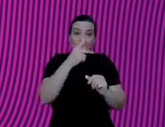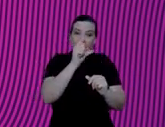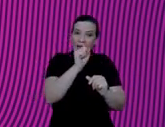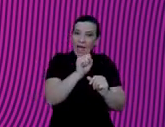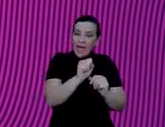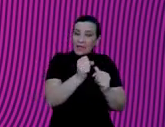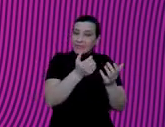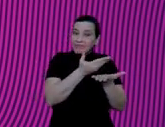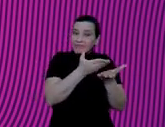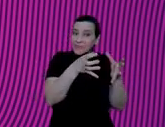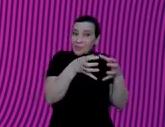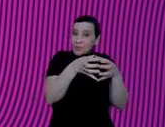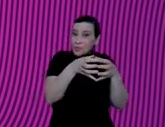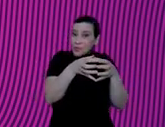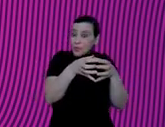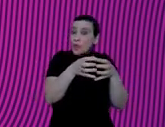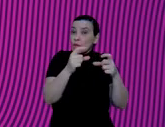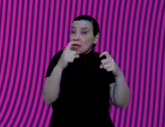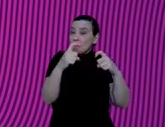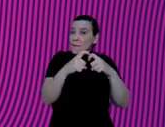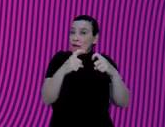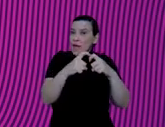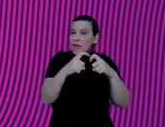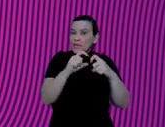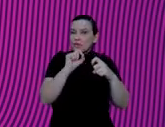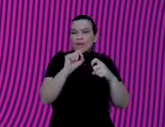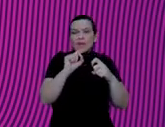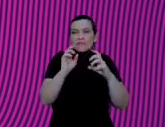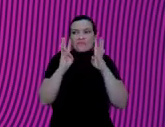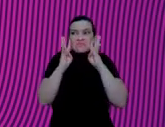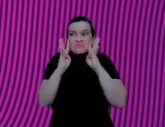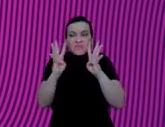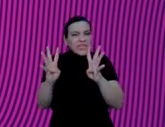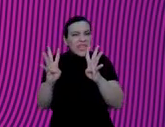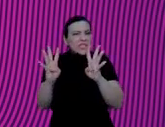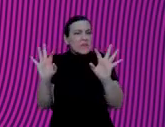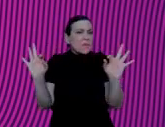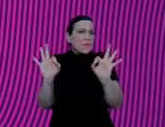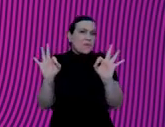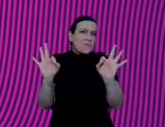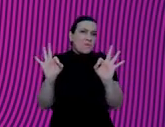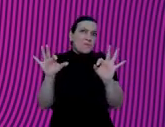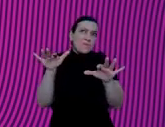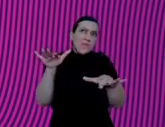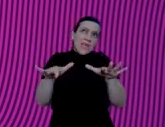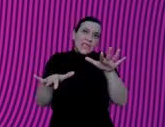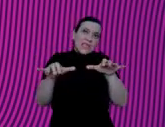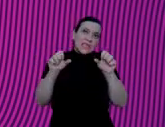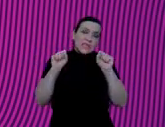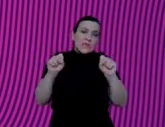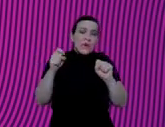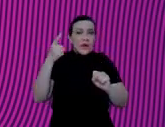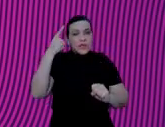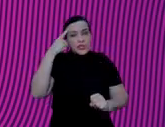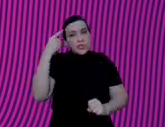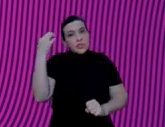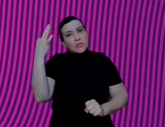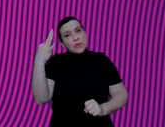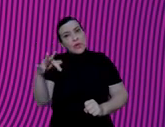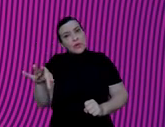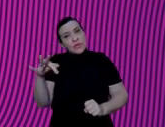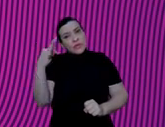estão atentos a esse aspecto. O paciente pode estar ali com uma dor de cabeça, mas em franca